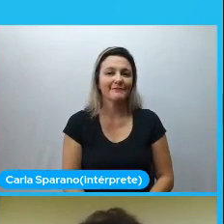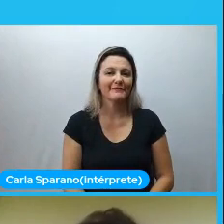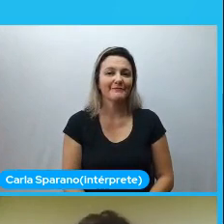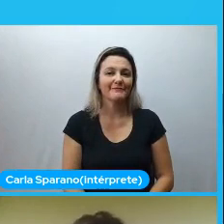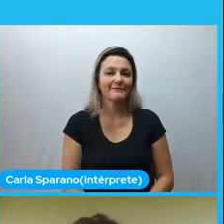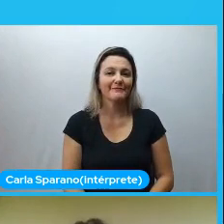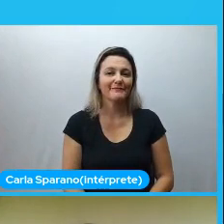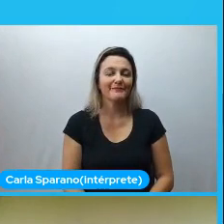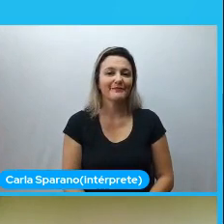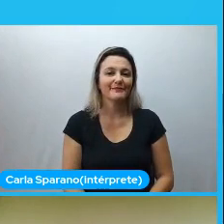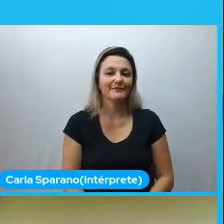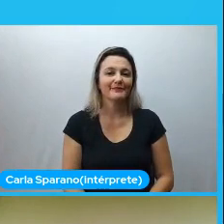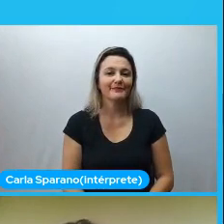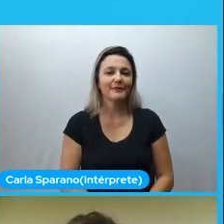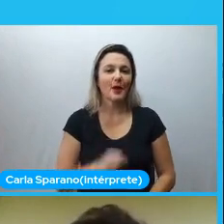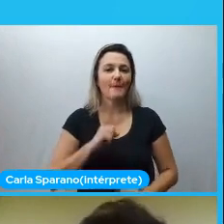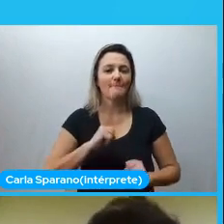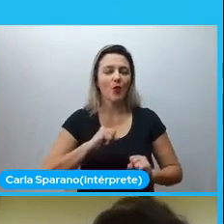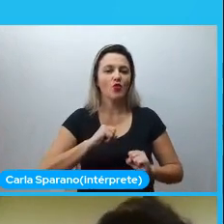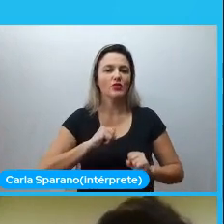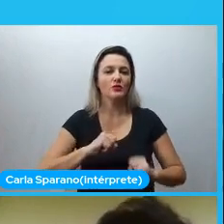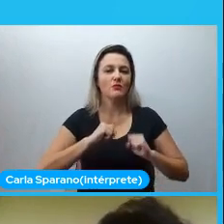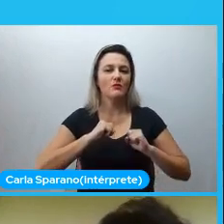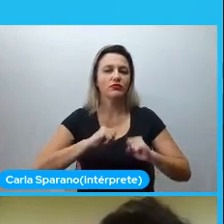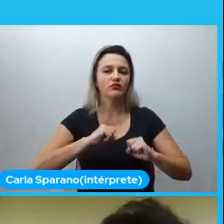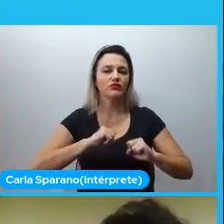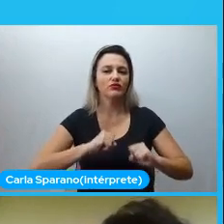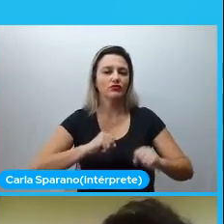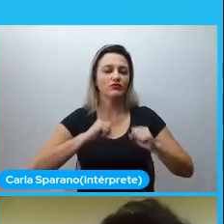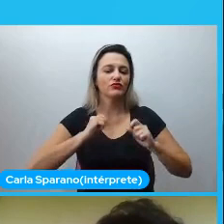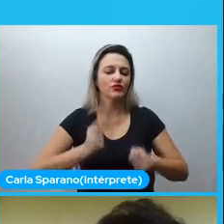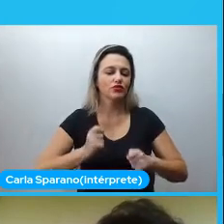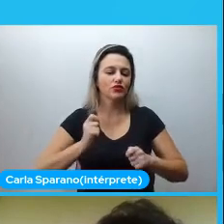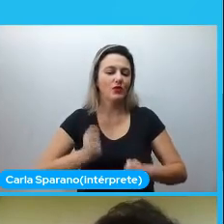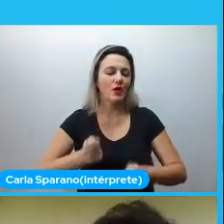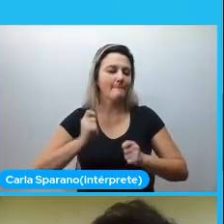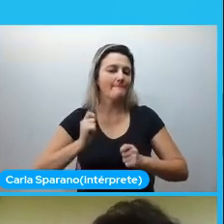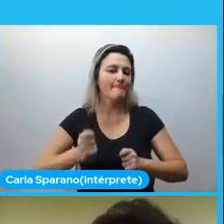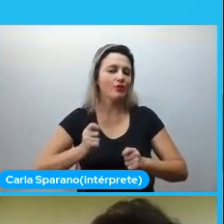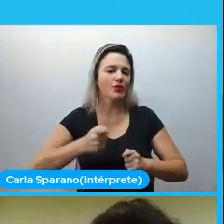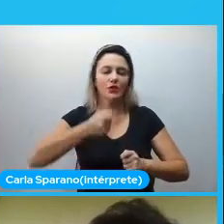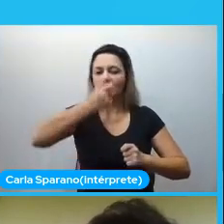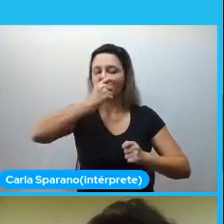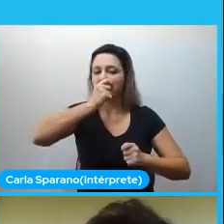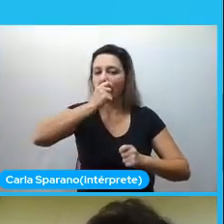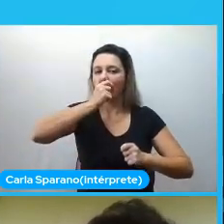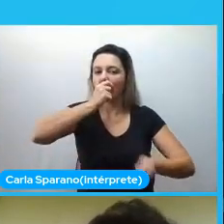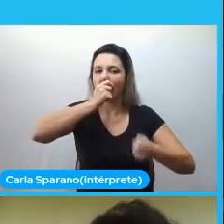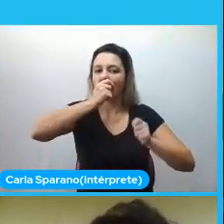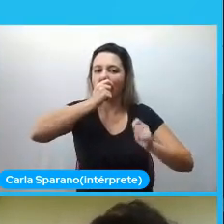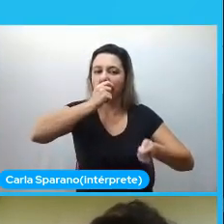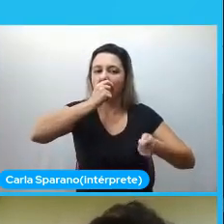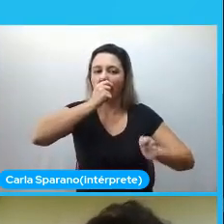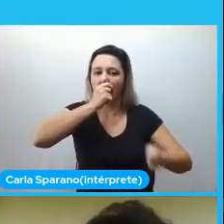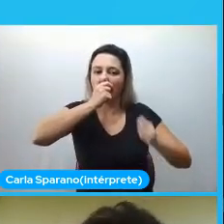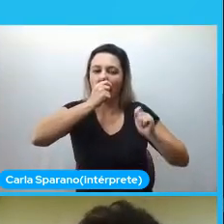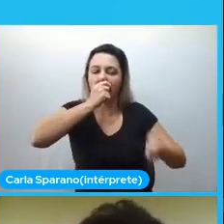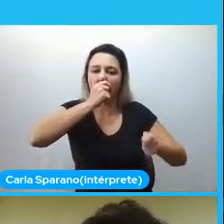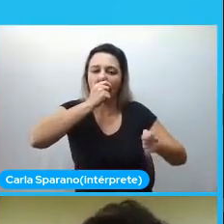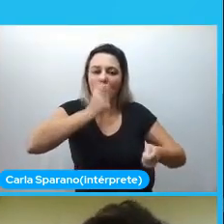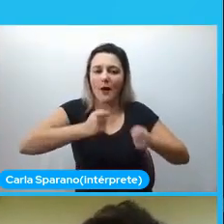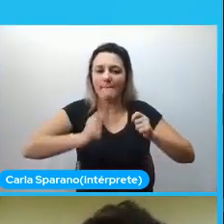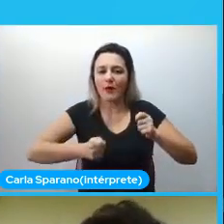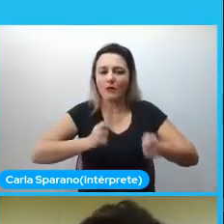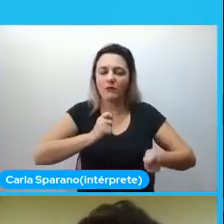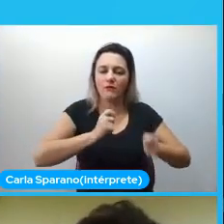E esse é o. com um arozinho. Esse lance, esse do aro,